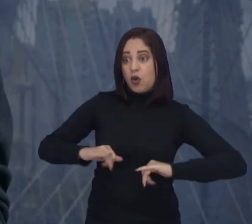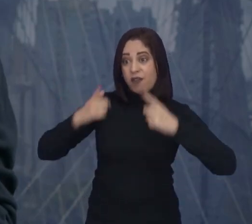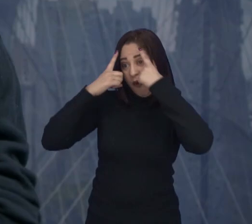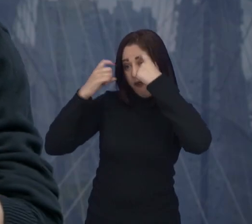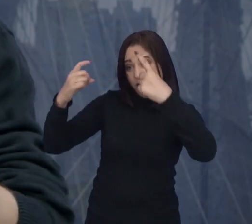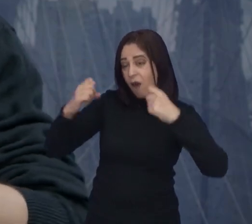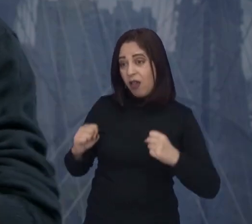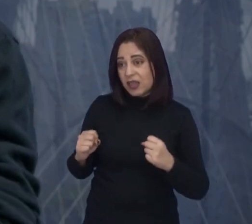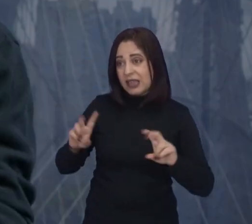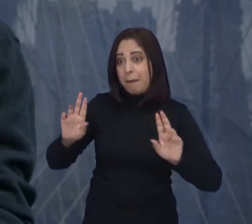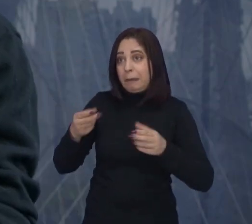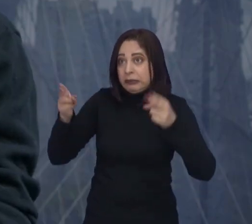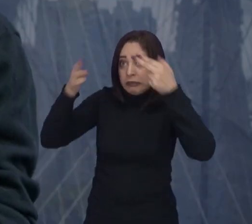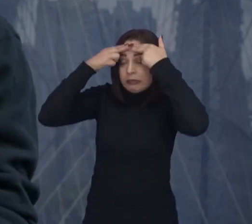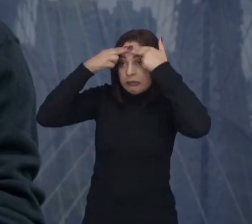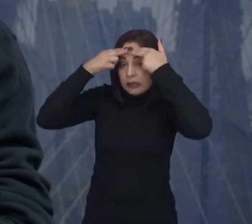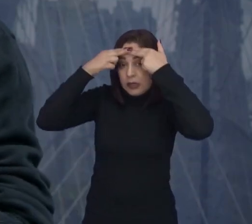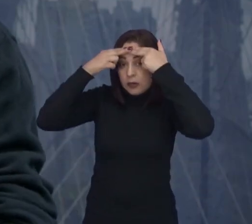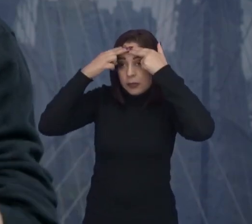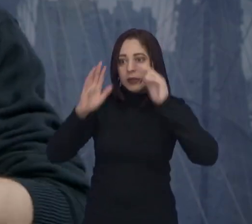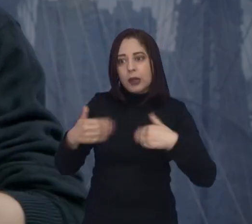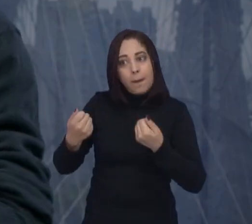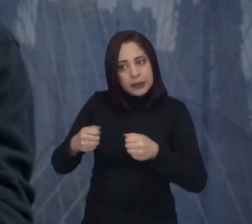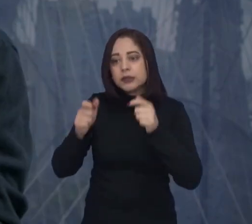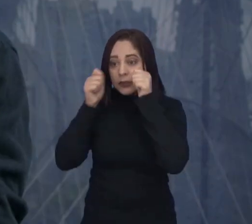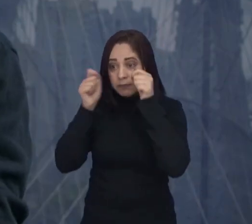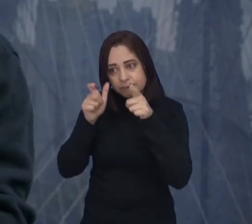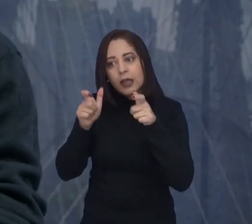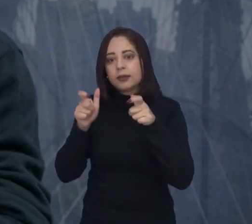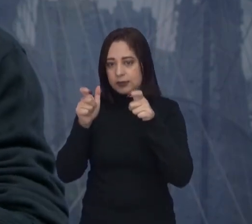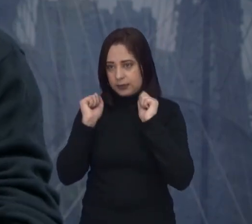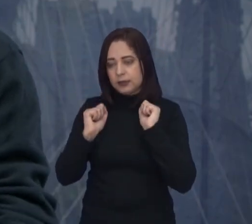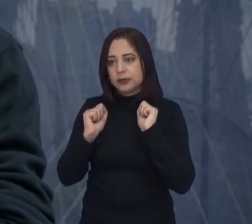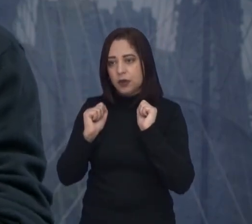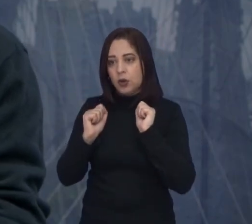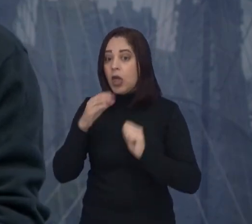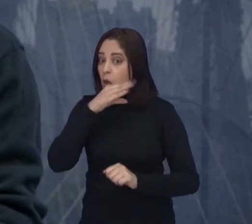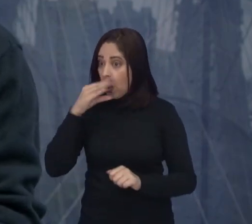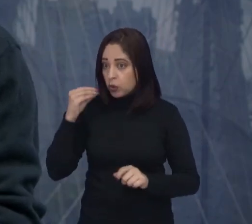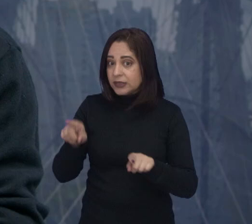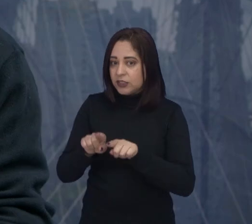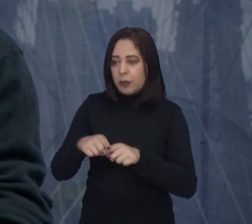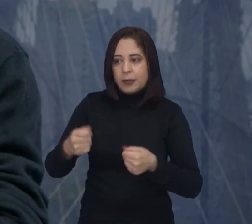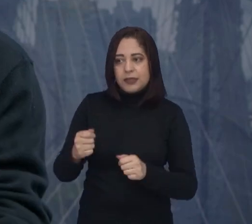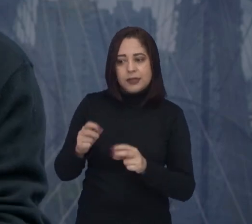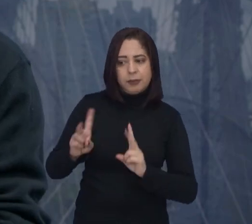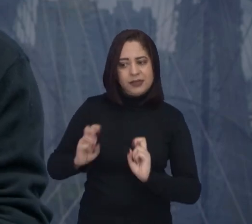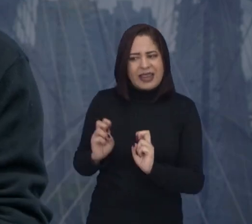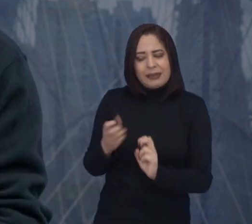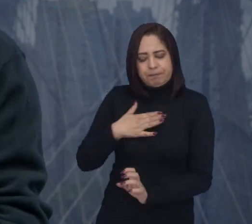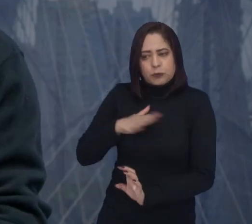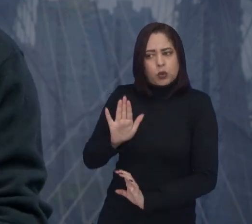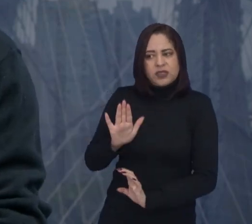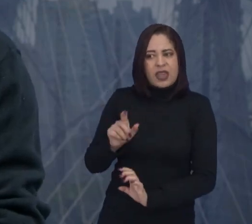da adolescência. Então, realmente temos que ficar bem atentos, o próprio adolescente também, de ter um próprio conhecimento de, opa, esse toque não é legal, essa fala não é bacana,